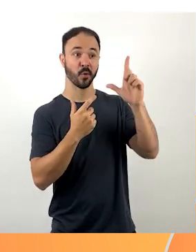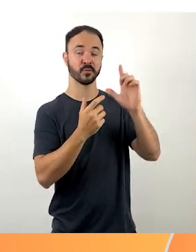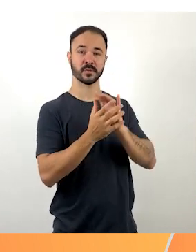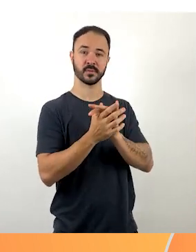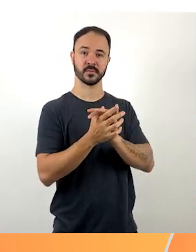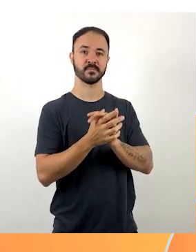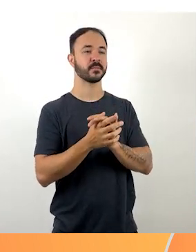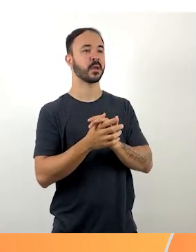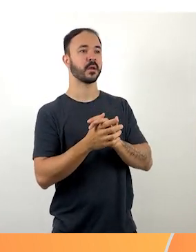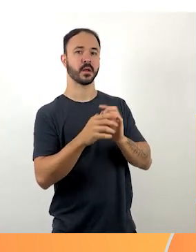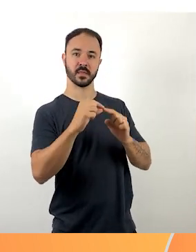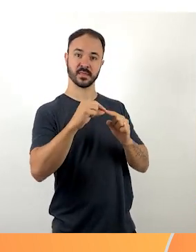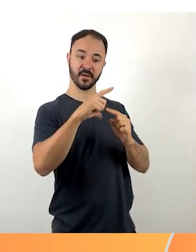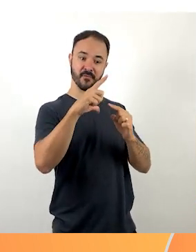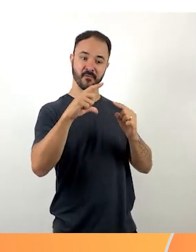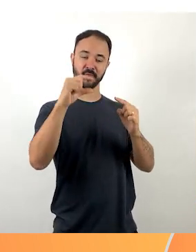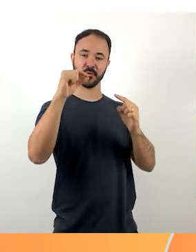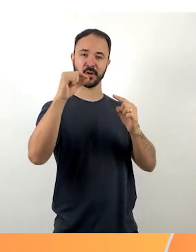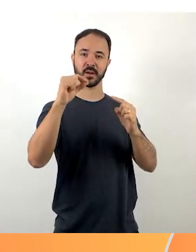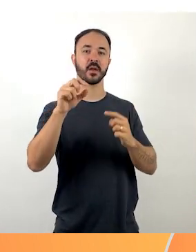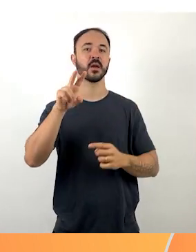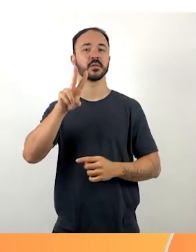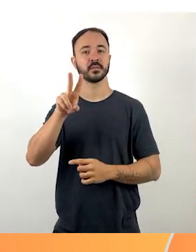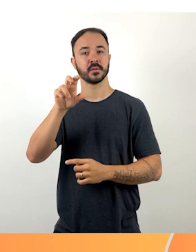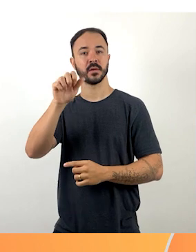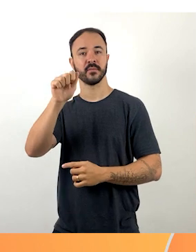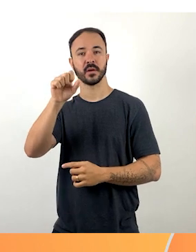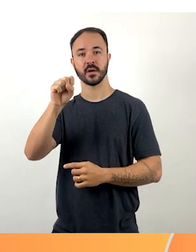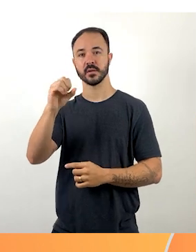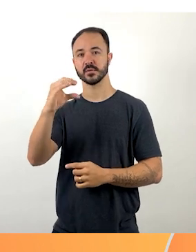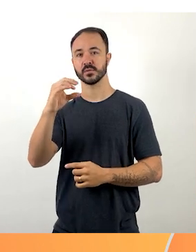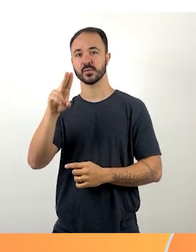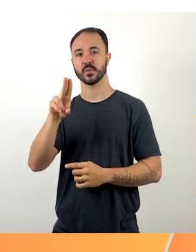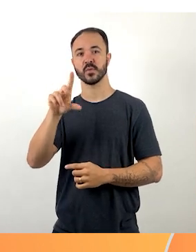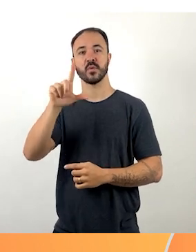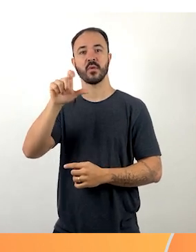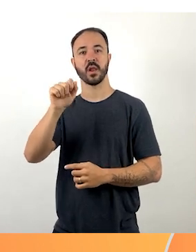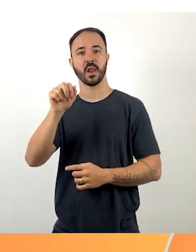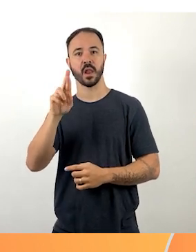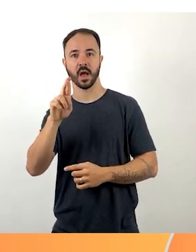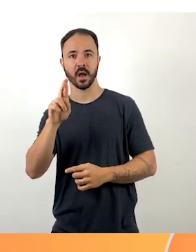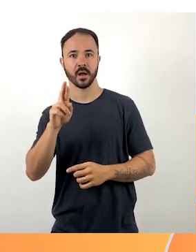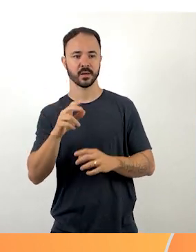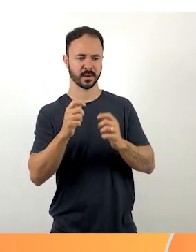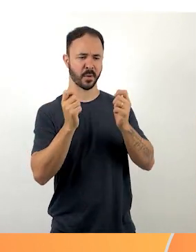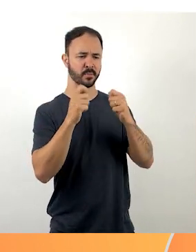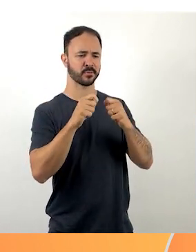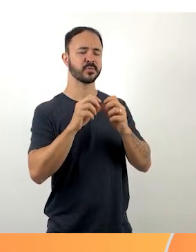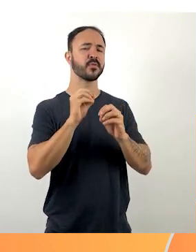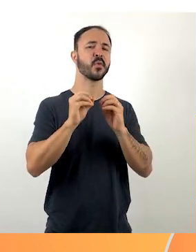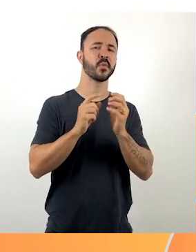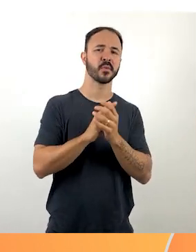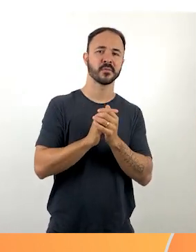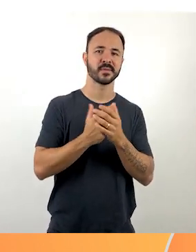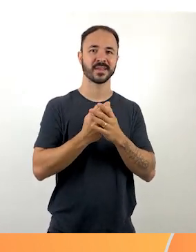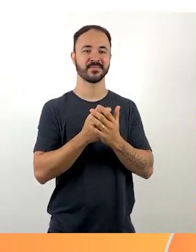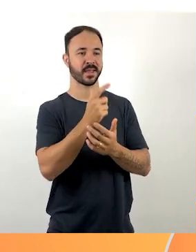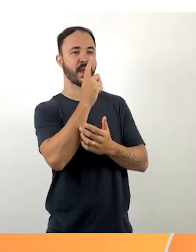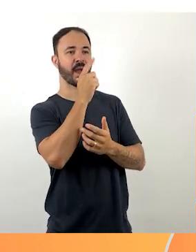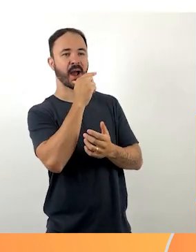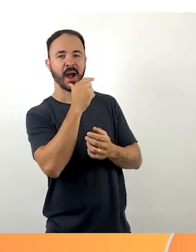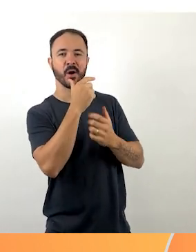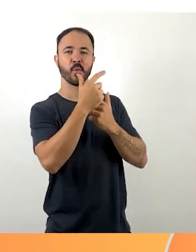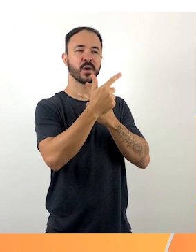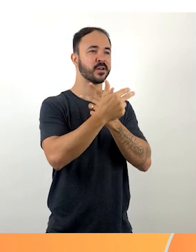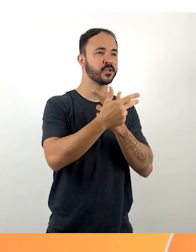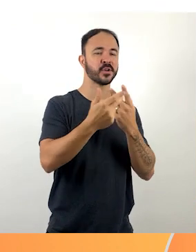sistema vascular. Vamos relembrar? Tecido vascular é responsável pela condução de seiva. Seiva bruta, água e